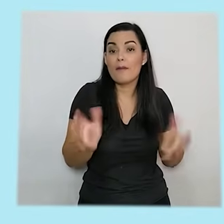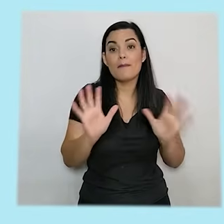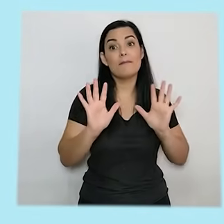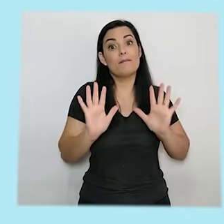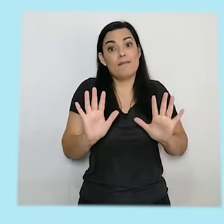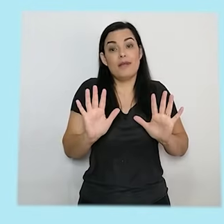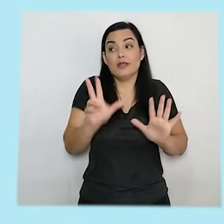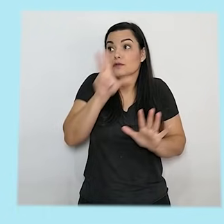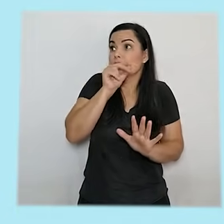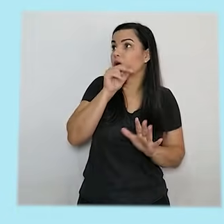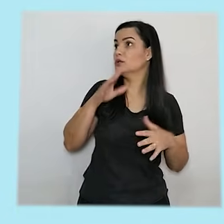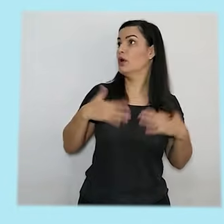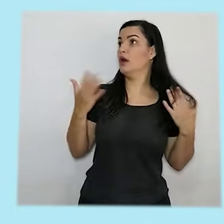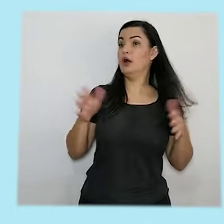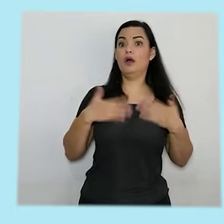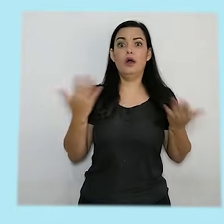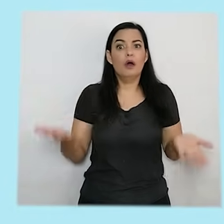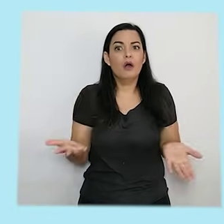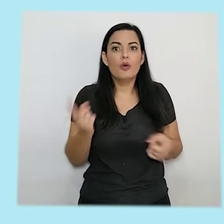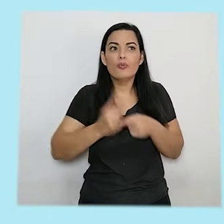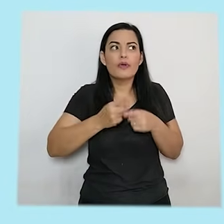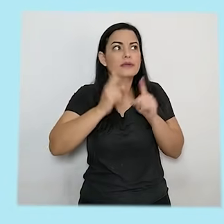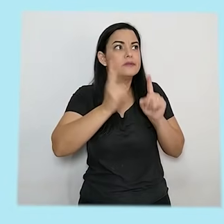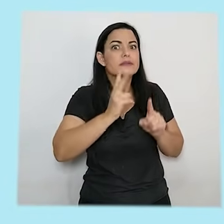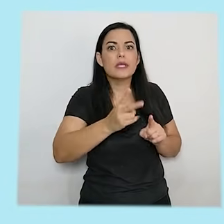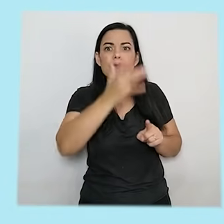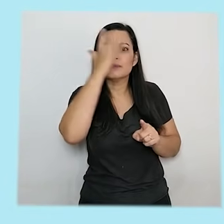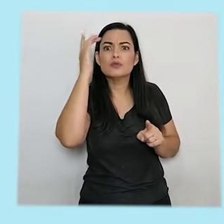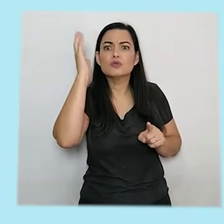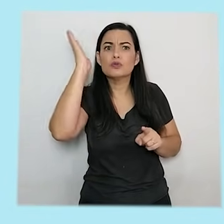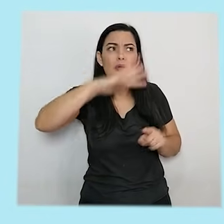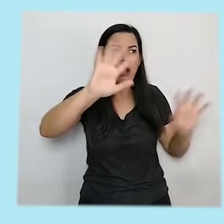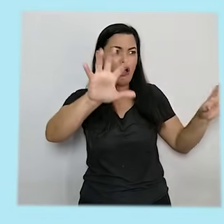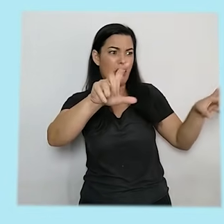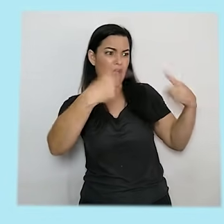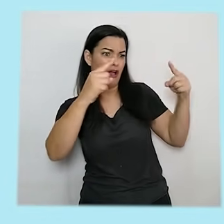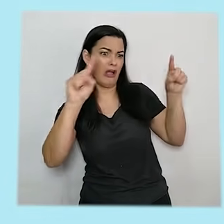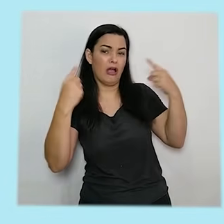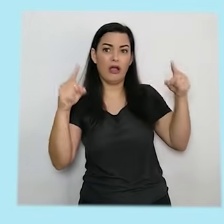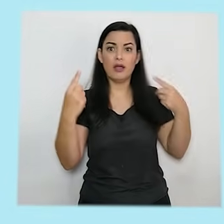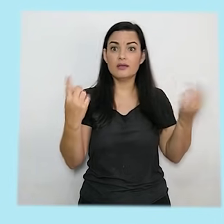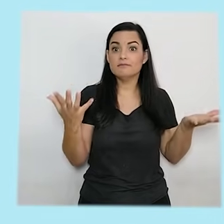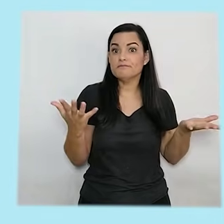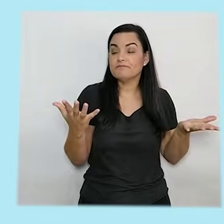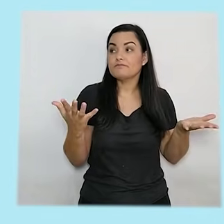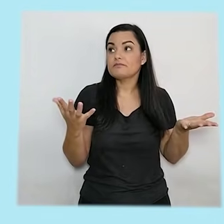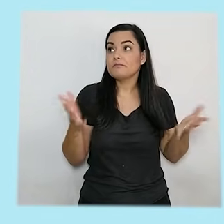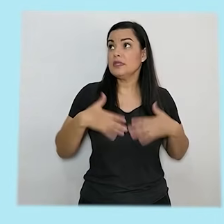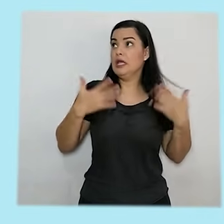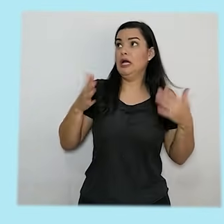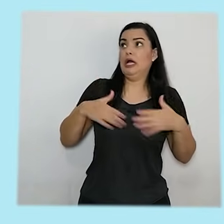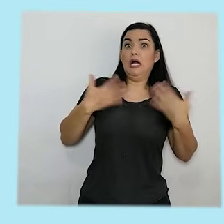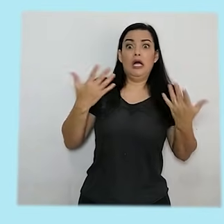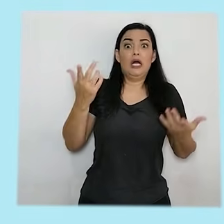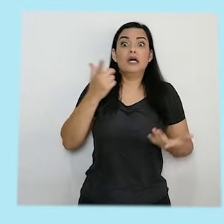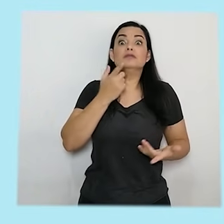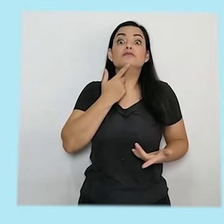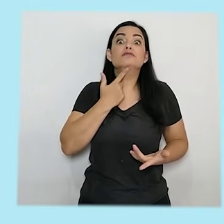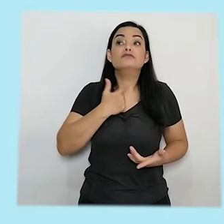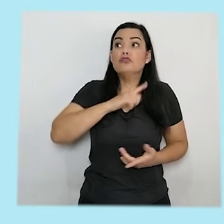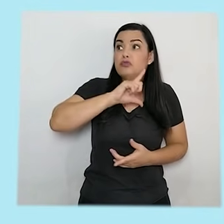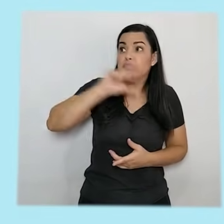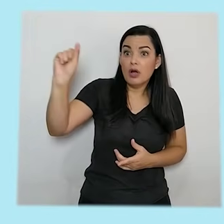mas o patinho, acostumado a ser maltratado, atormentado e ofendido, assustou-se e tentou